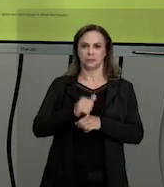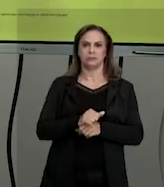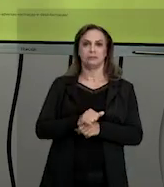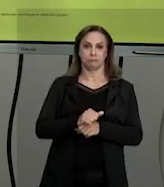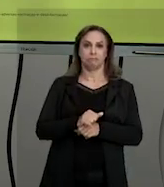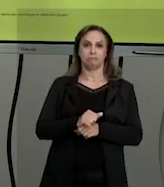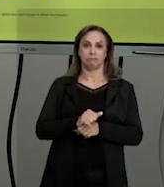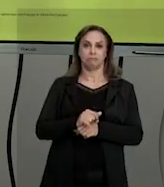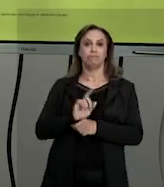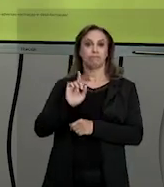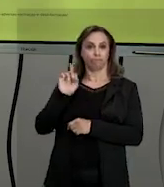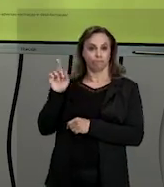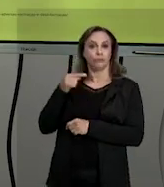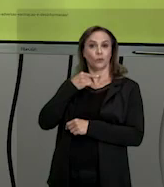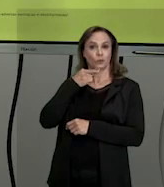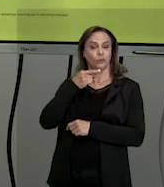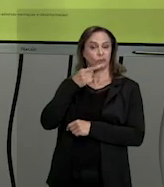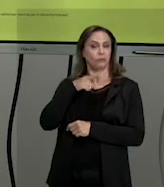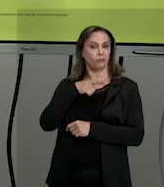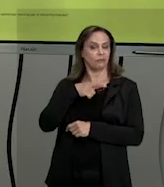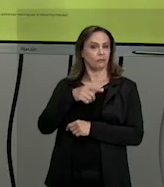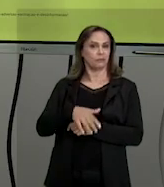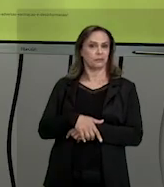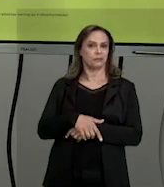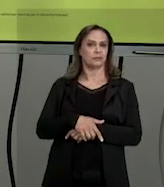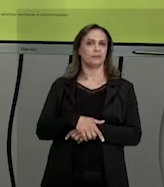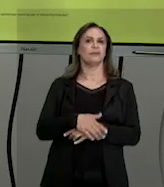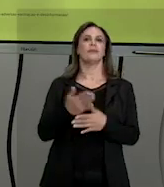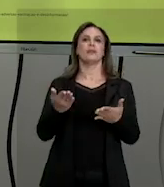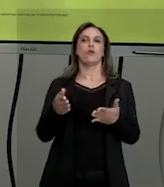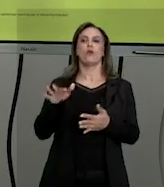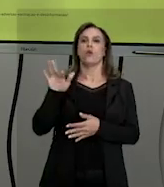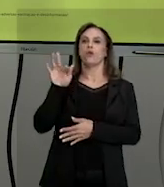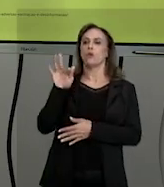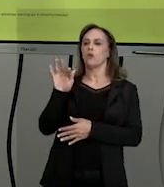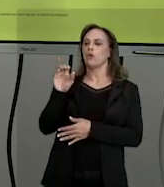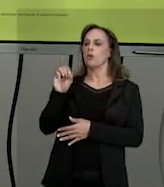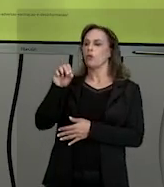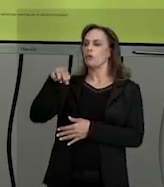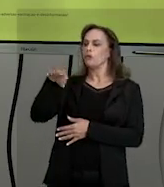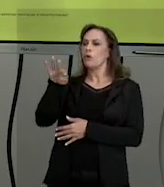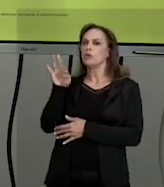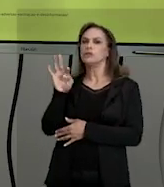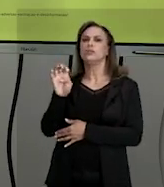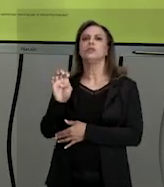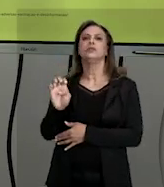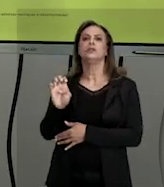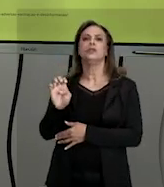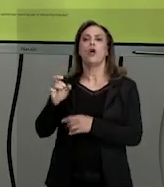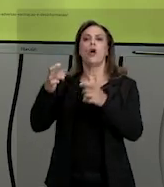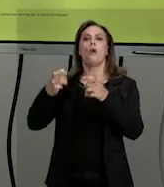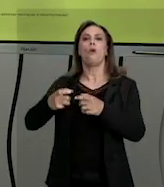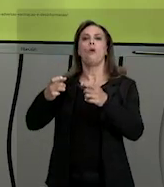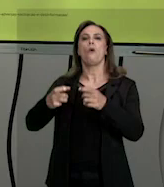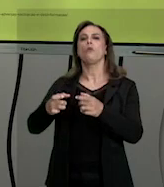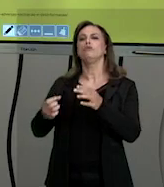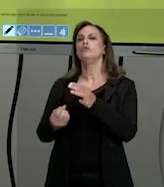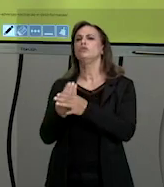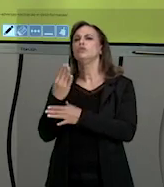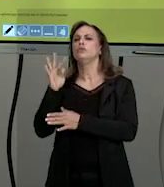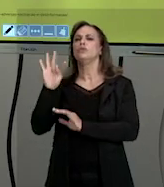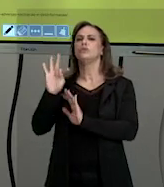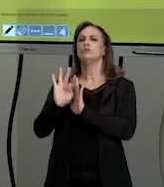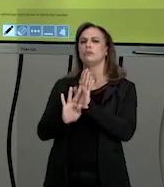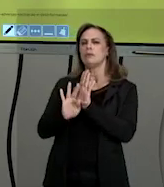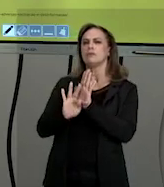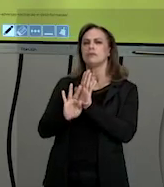chamar a atenção de vocês para a fonte desse texto. Tá pequenininho aqui embaixo, tá? Tá pequenininho, mas eu vou